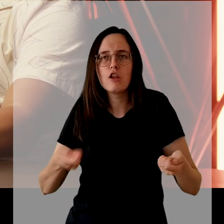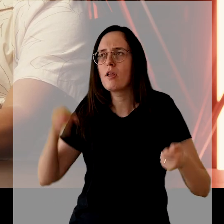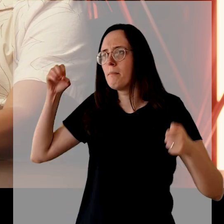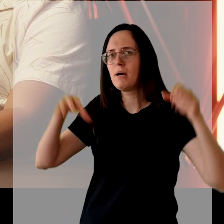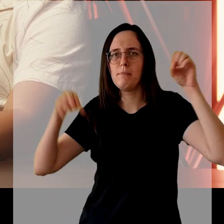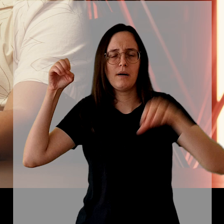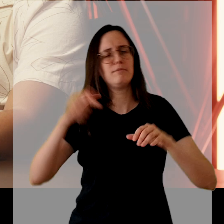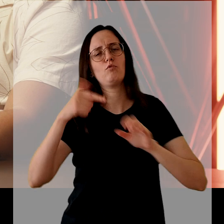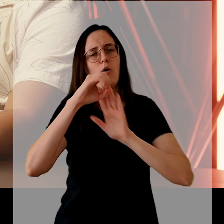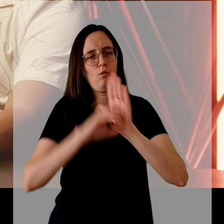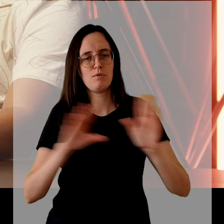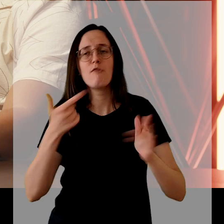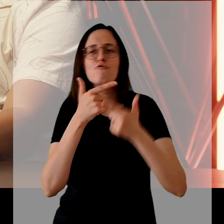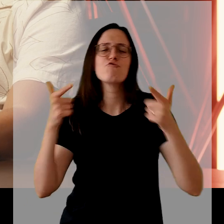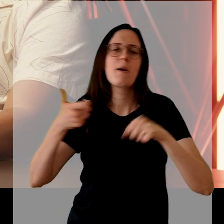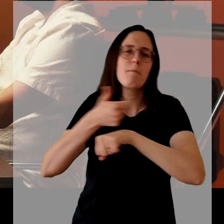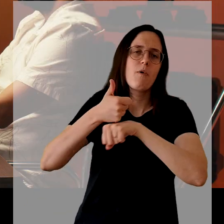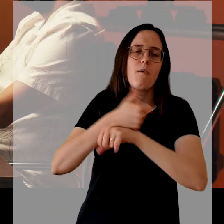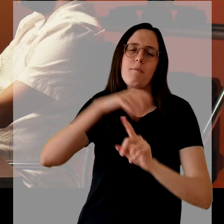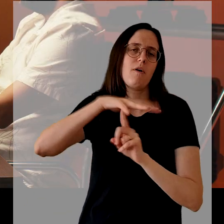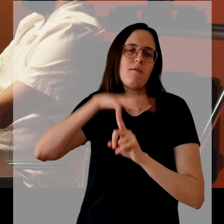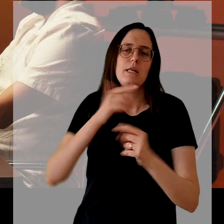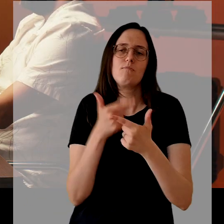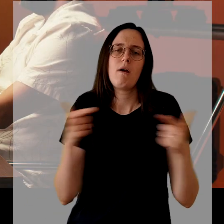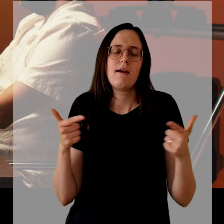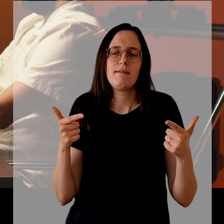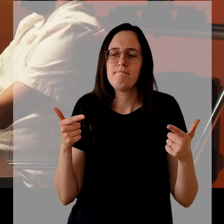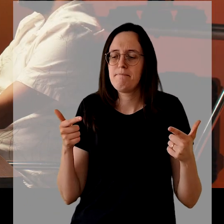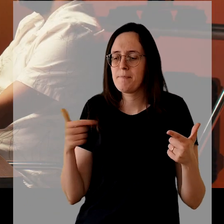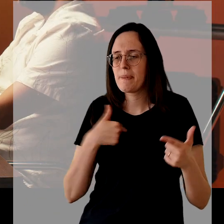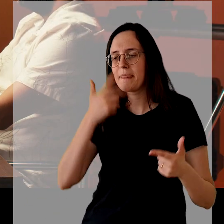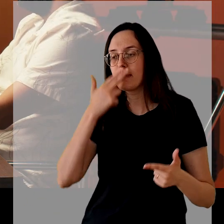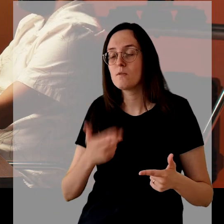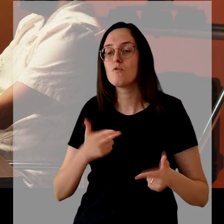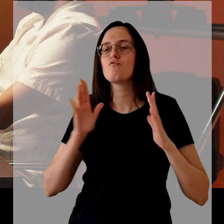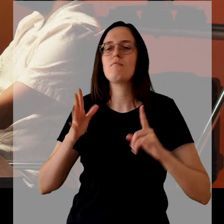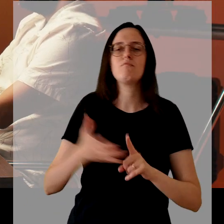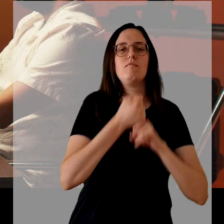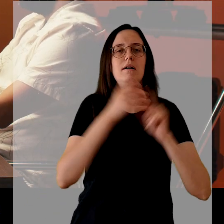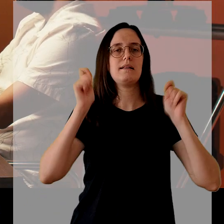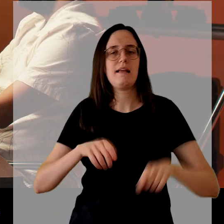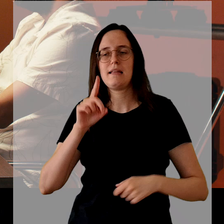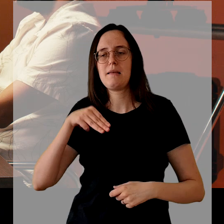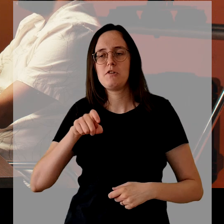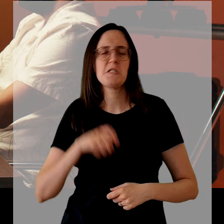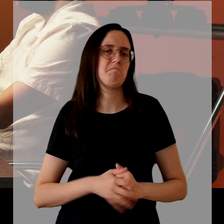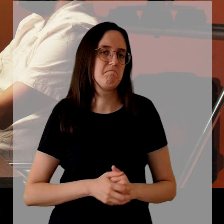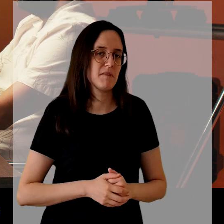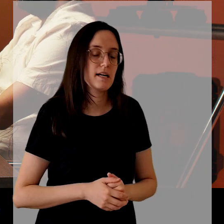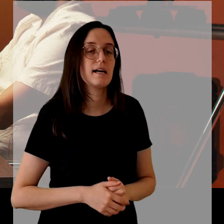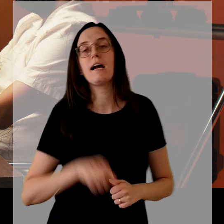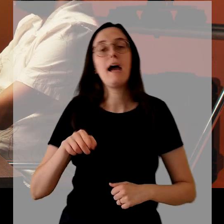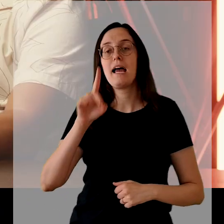não tinha esse orçamento. Nem tinha profissionais no Paraná, acho que gabaritados para a gente trabalhar com DMX naquele